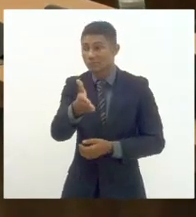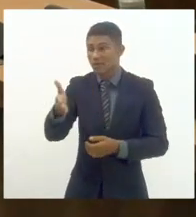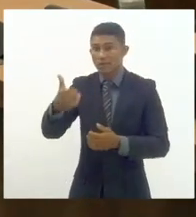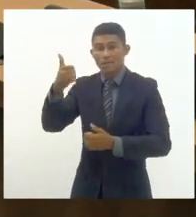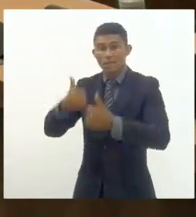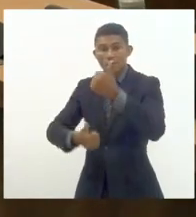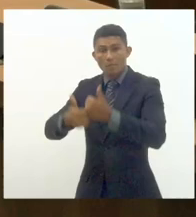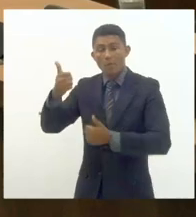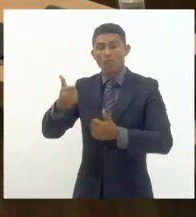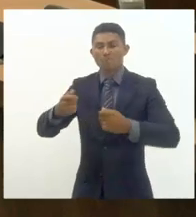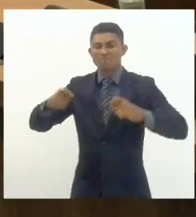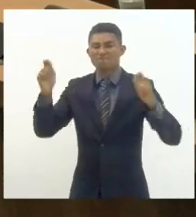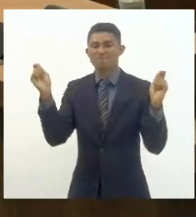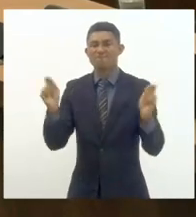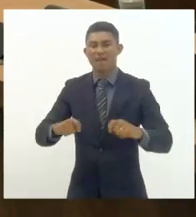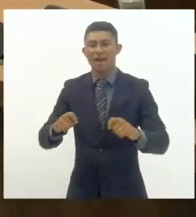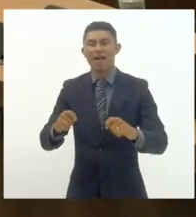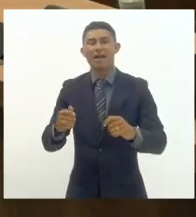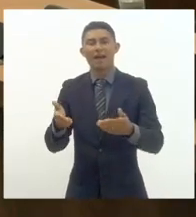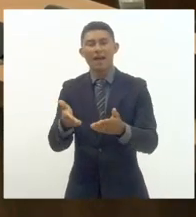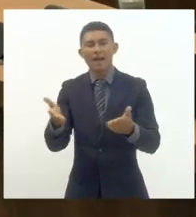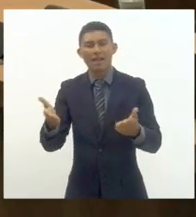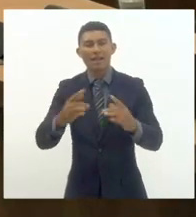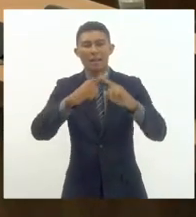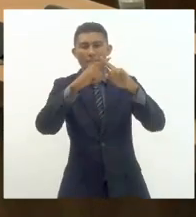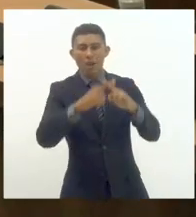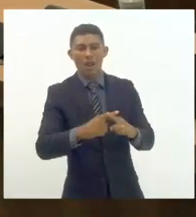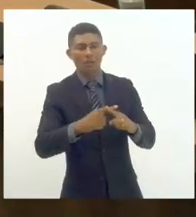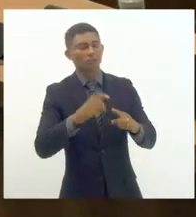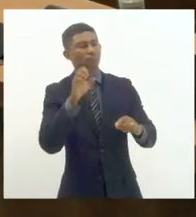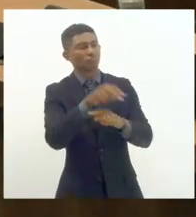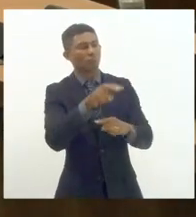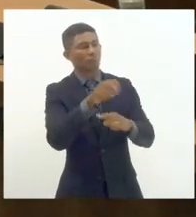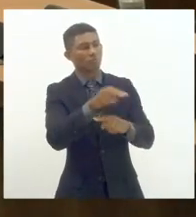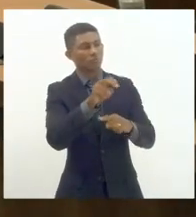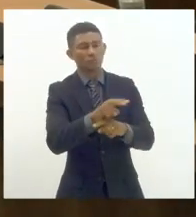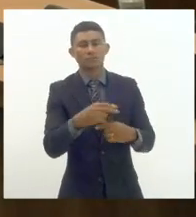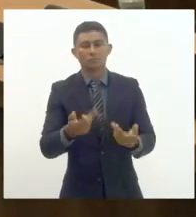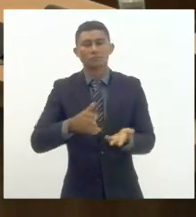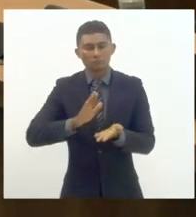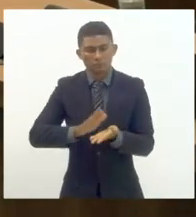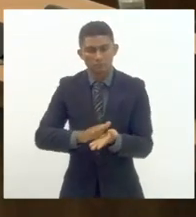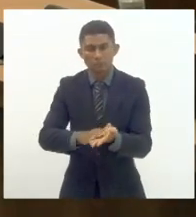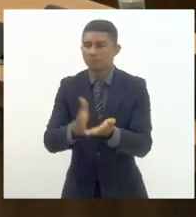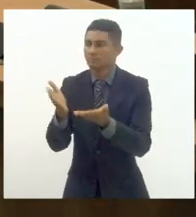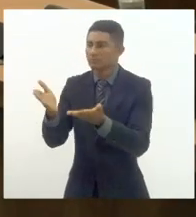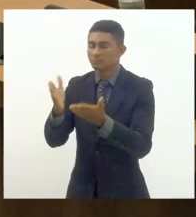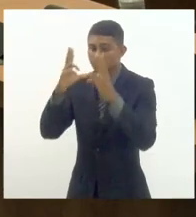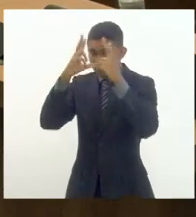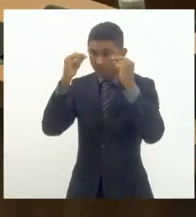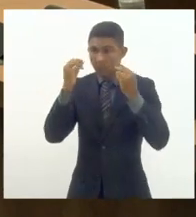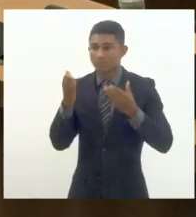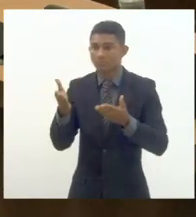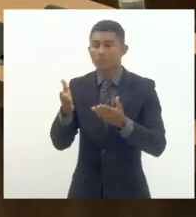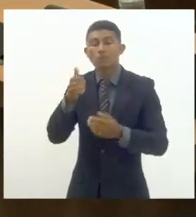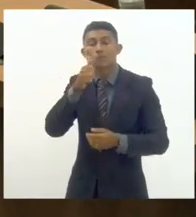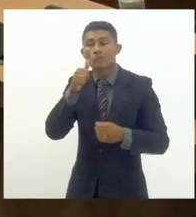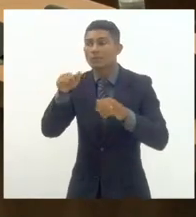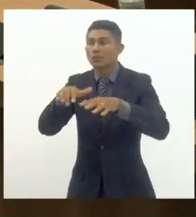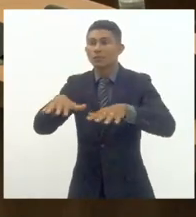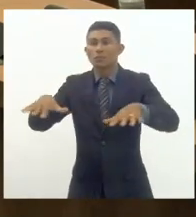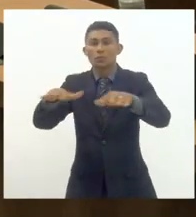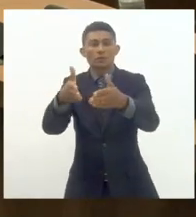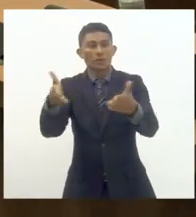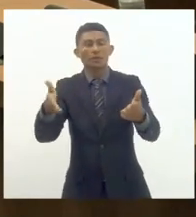futebol feminino, de fato, nos campeonatos. Então, parabéns, deputada enfermeira Rejane, que as nossas mulheres possam